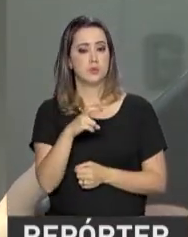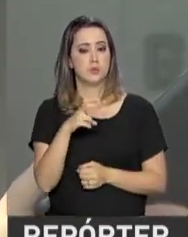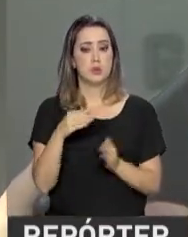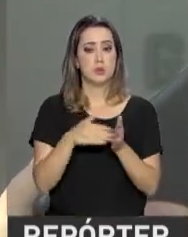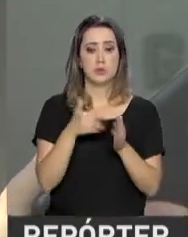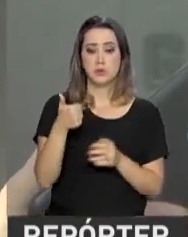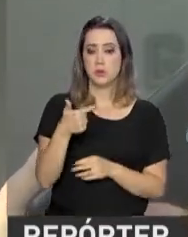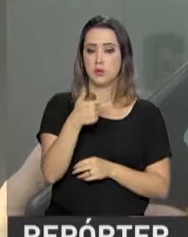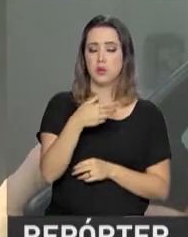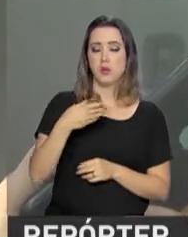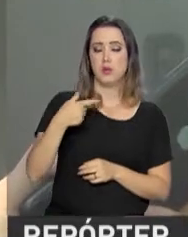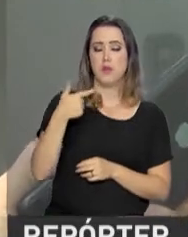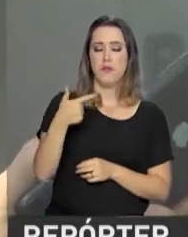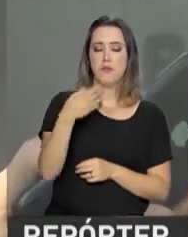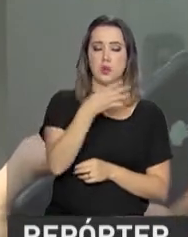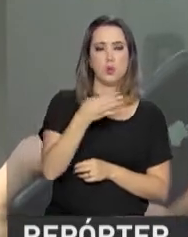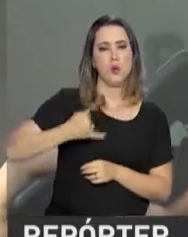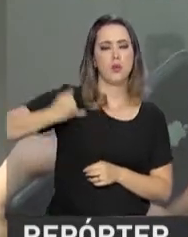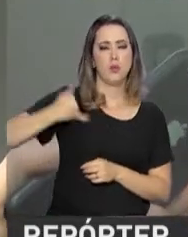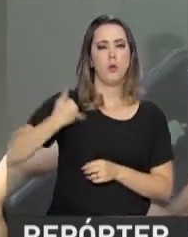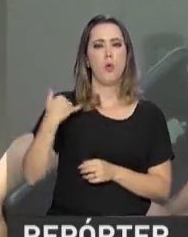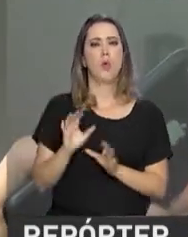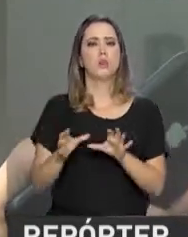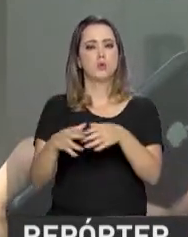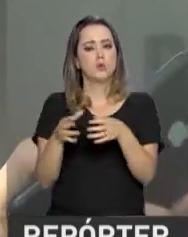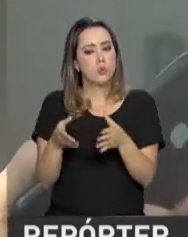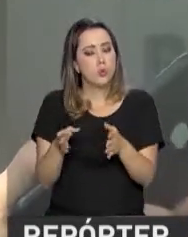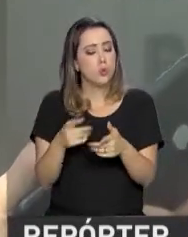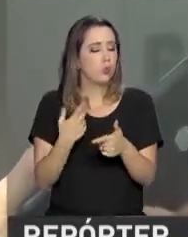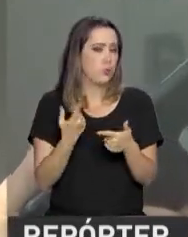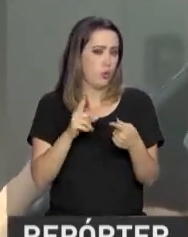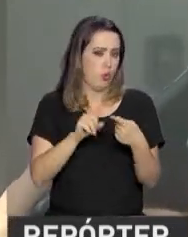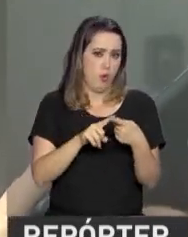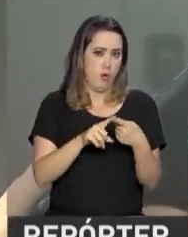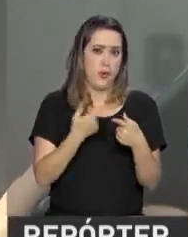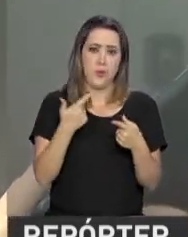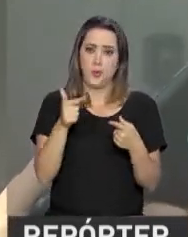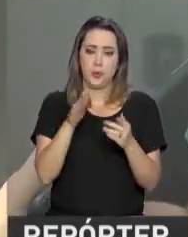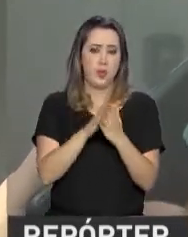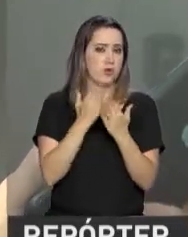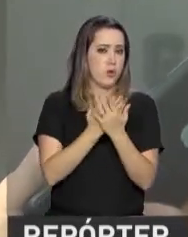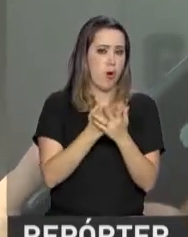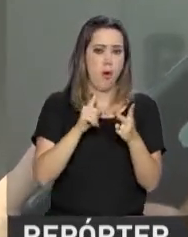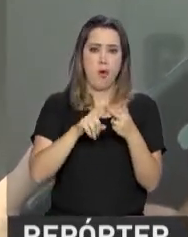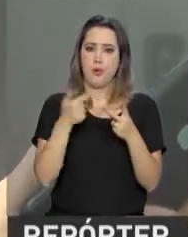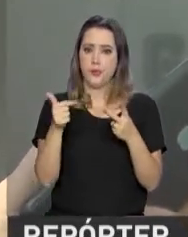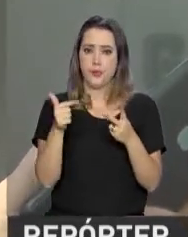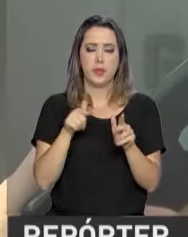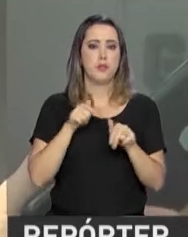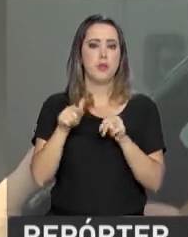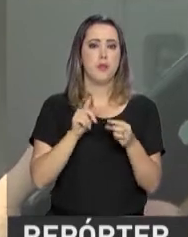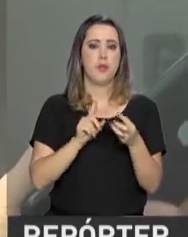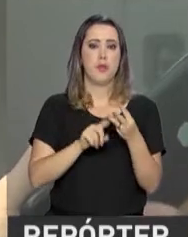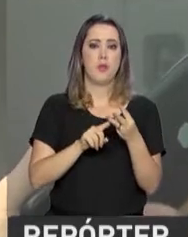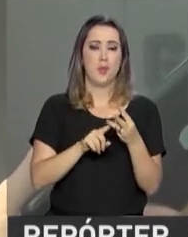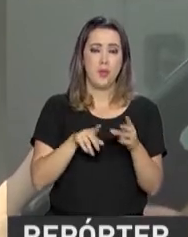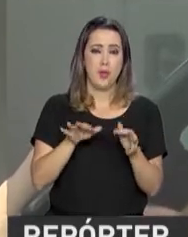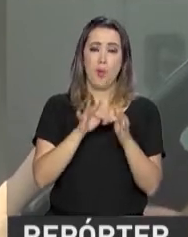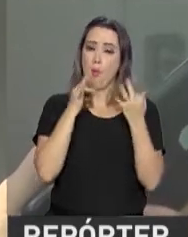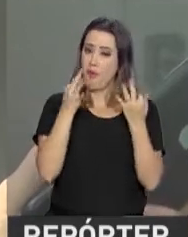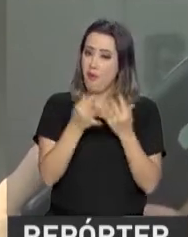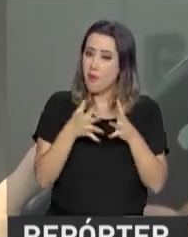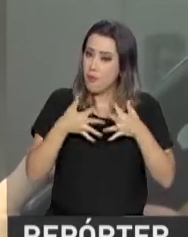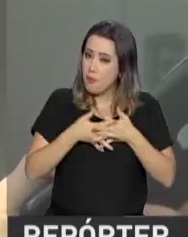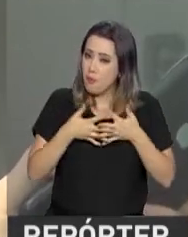24 anos em situação vulnerável. Situação vulnerável quer dizer sem escola, sem emprego e com família desestruturada. E em segundo